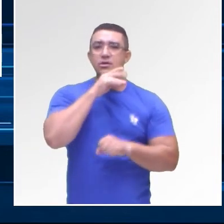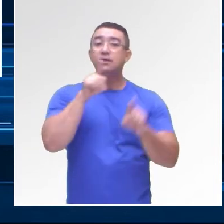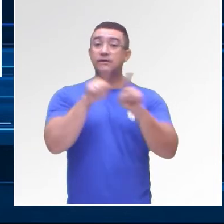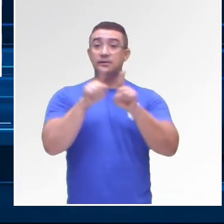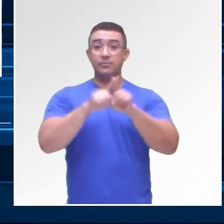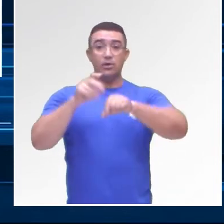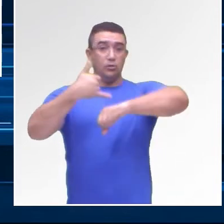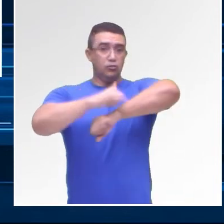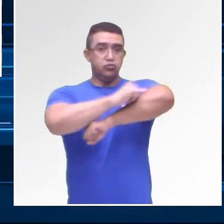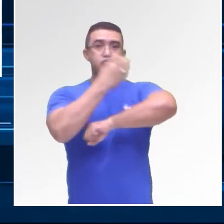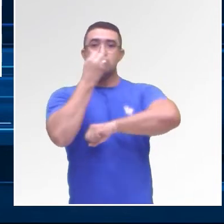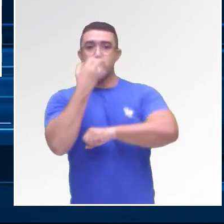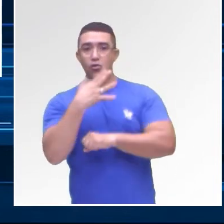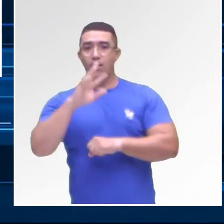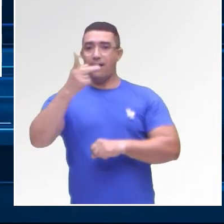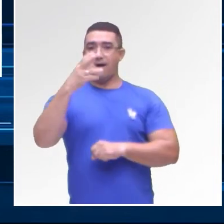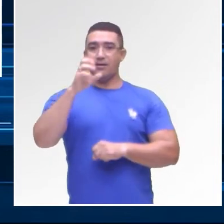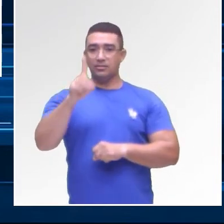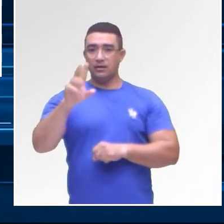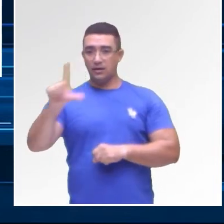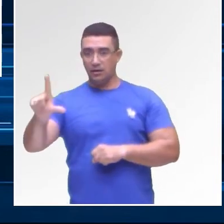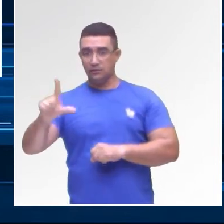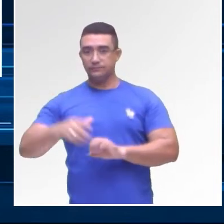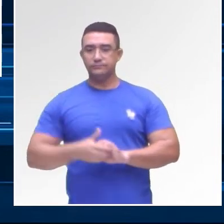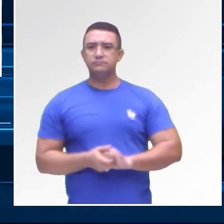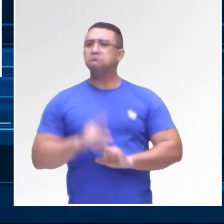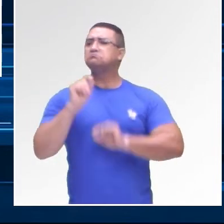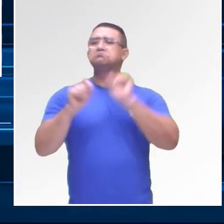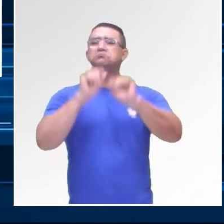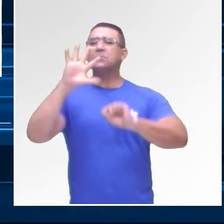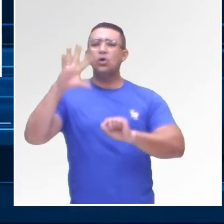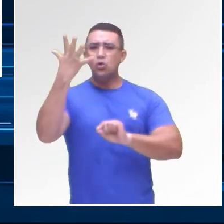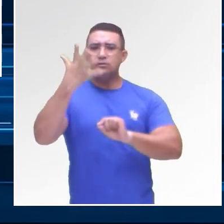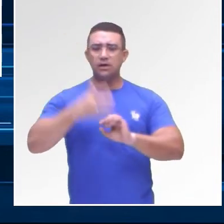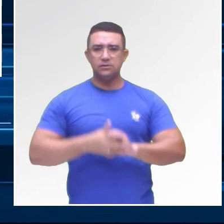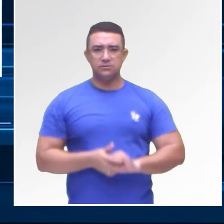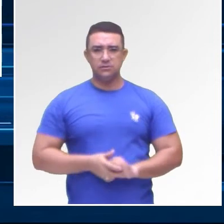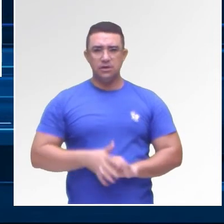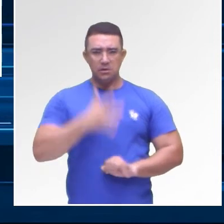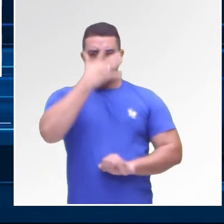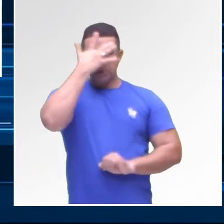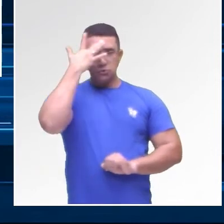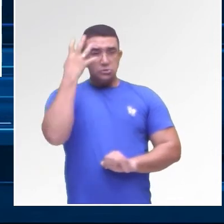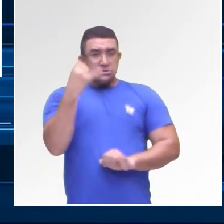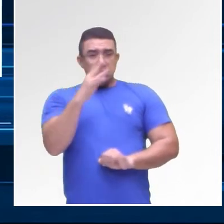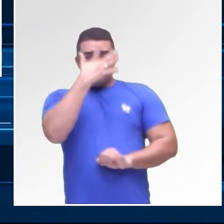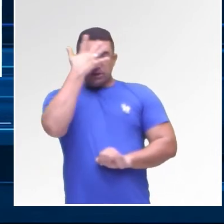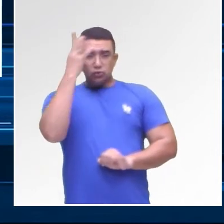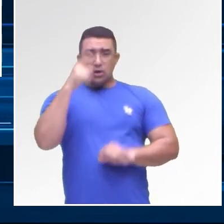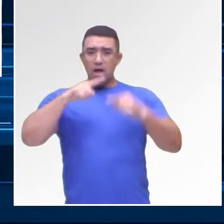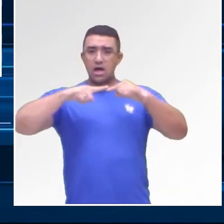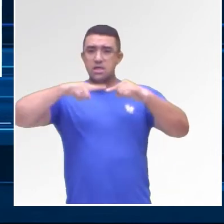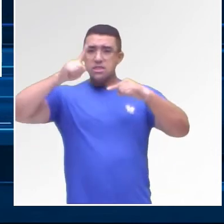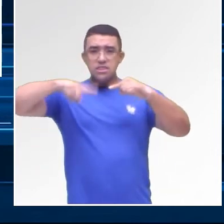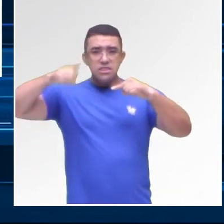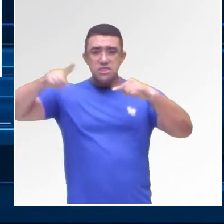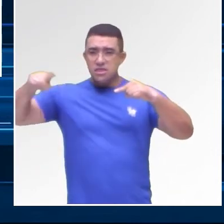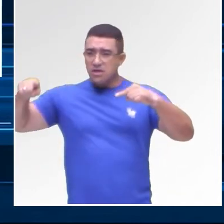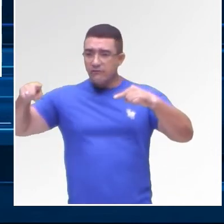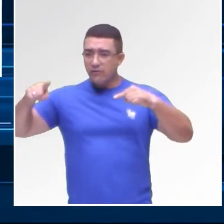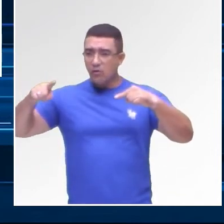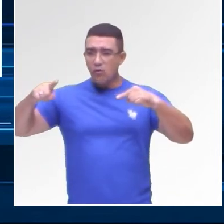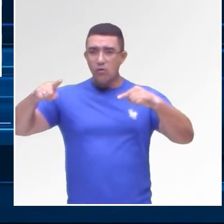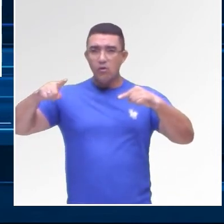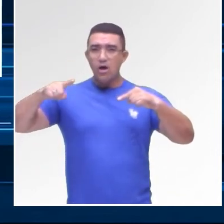HDL. O que acontece? Quando a gente está com um nível muito alto do LDL